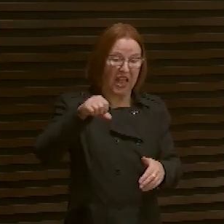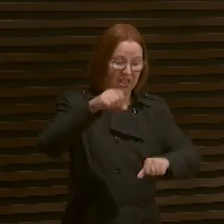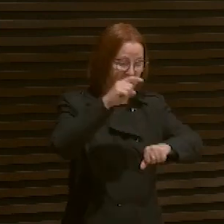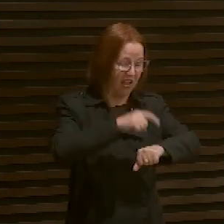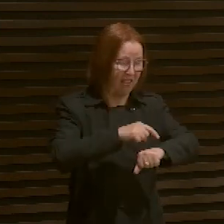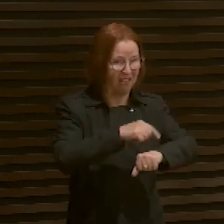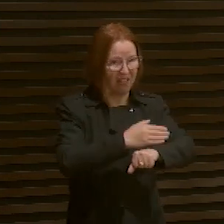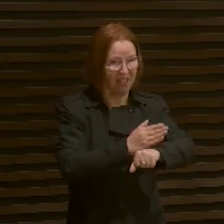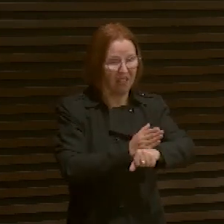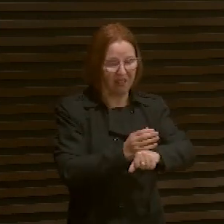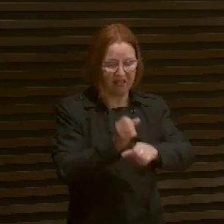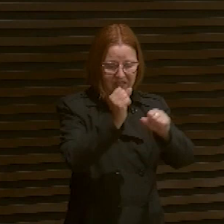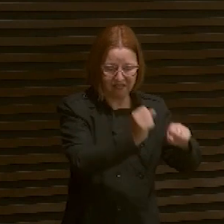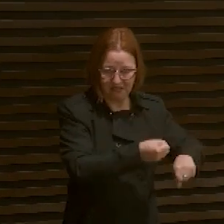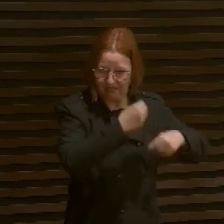inutilmente.